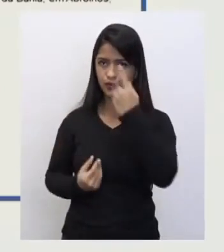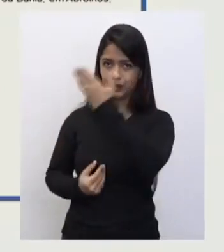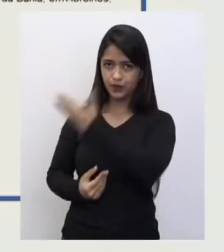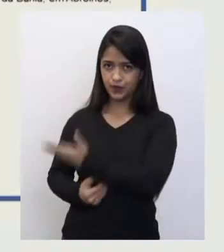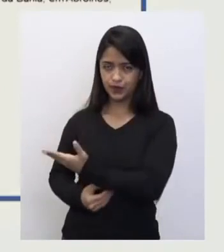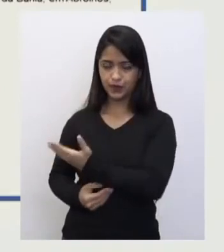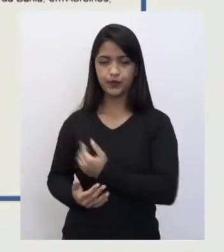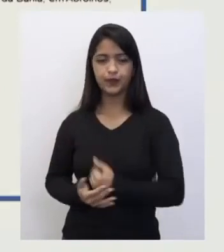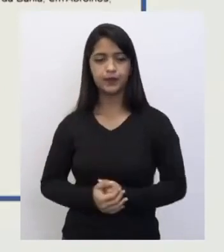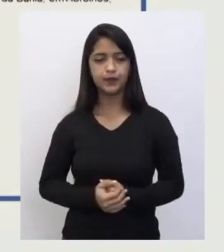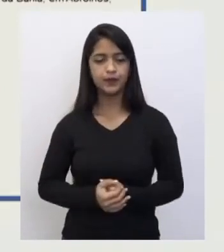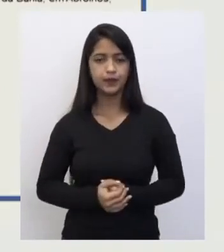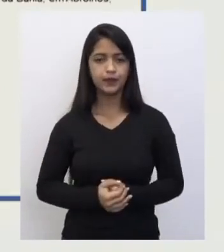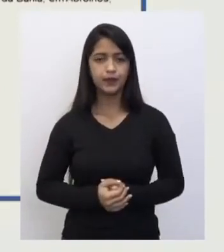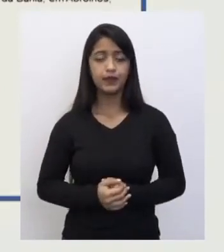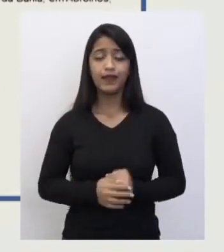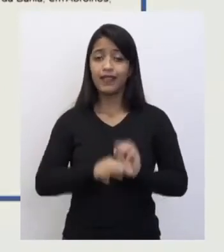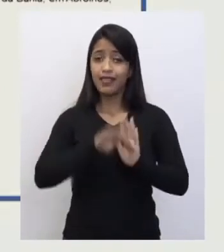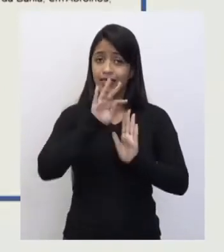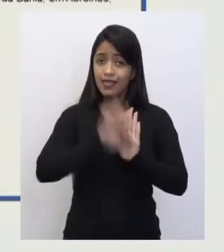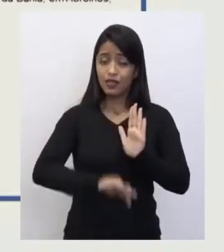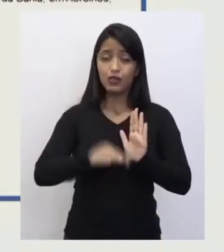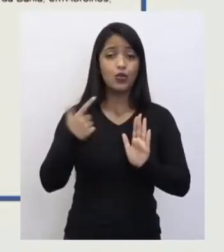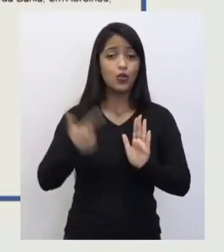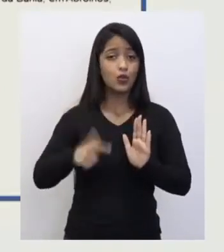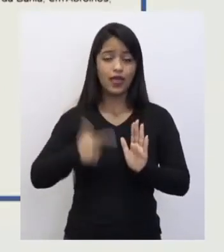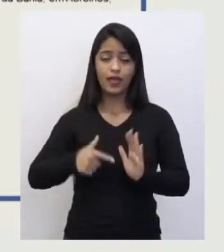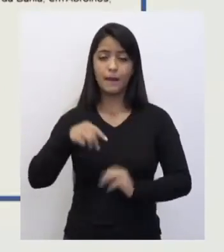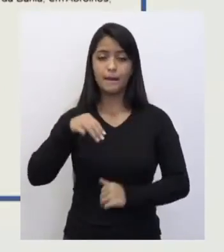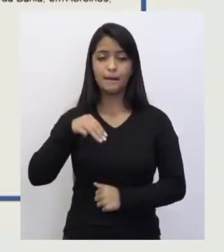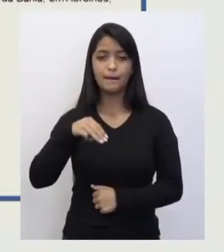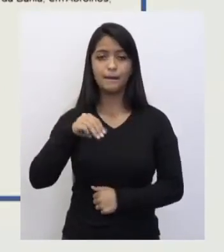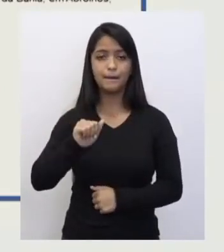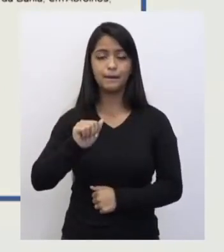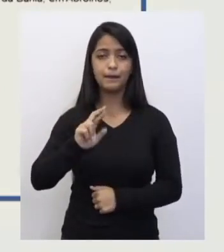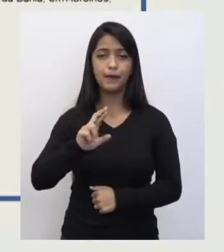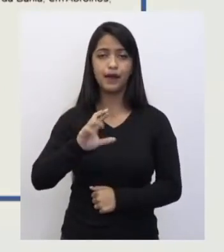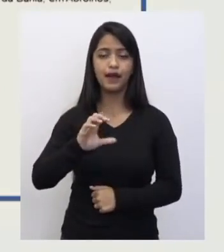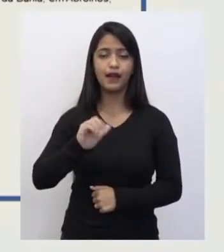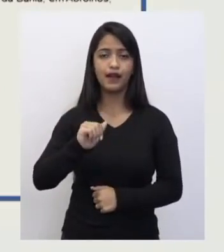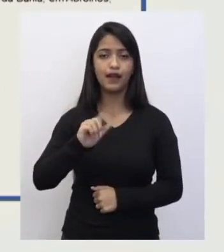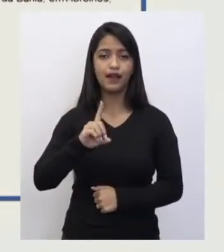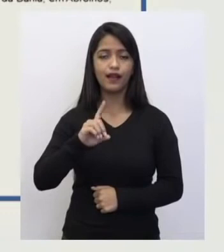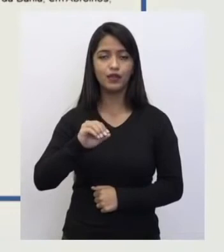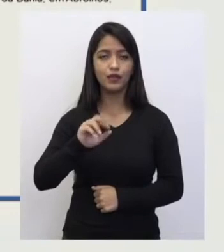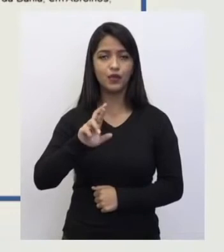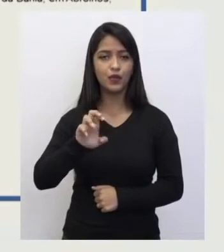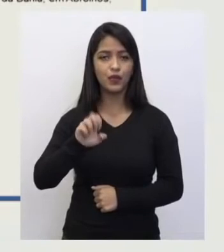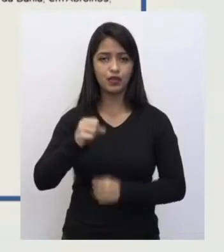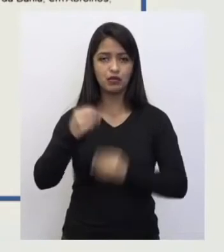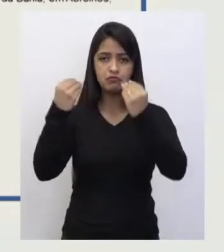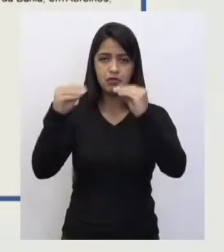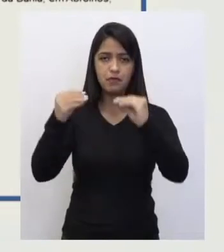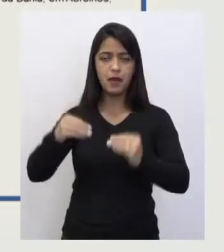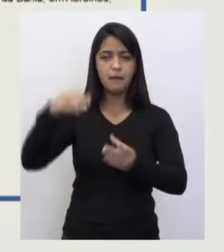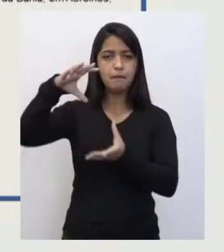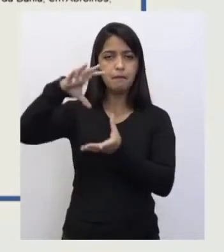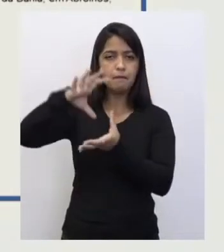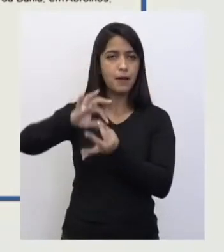texto sem marcadores. Eu tenho apenas uma estrutura em tópicos, né? Como vocês podem ver